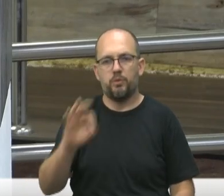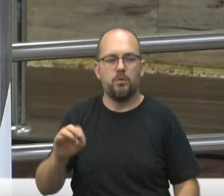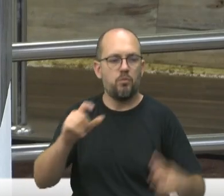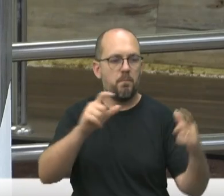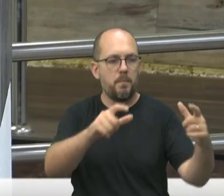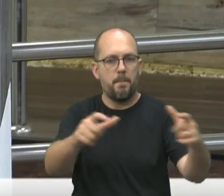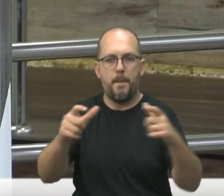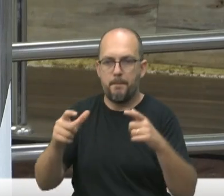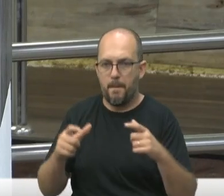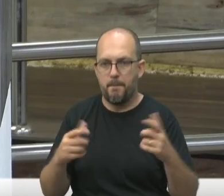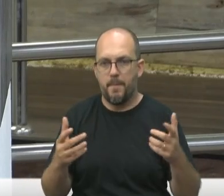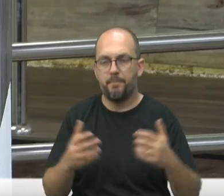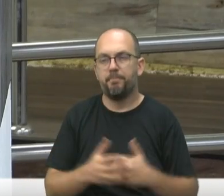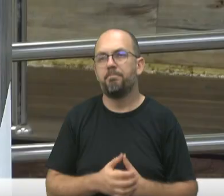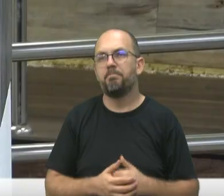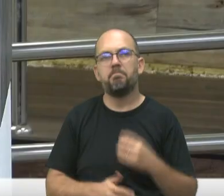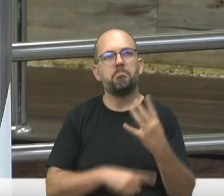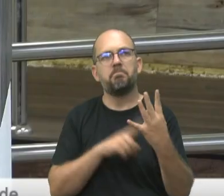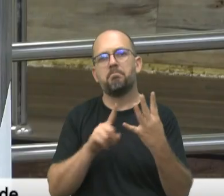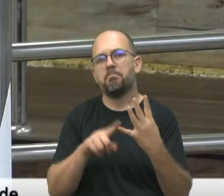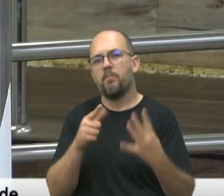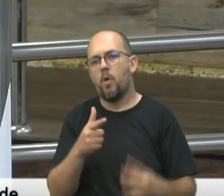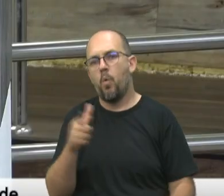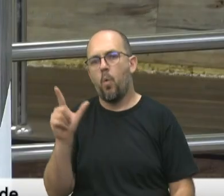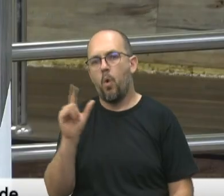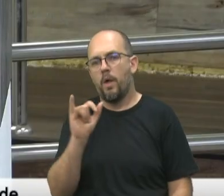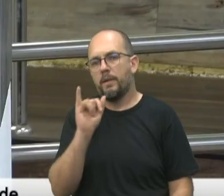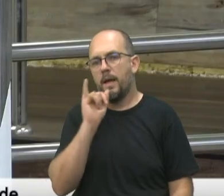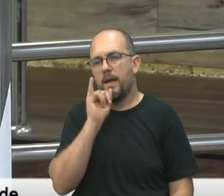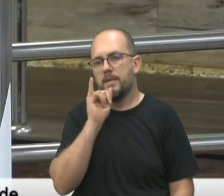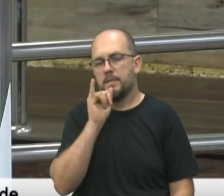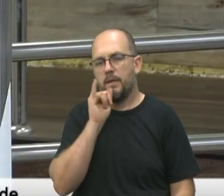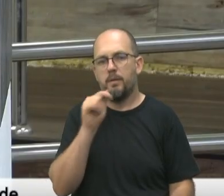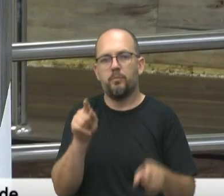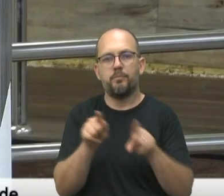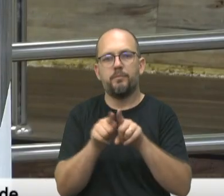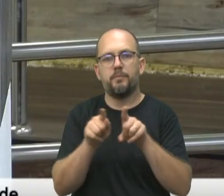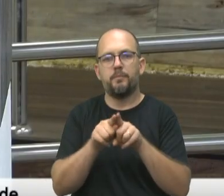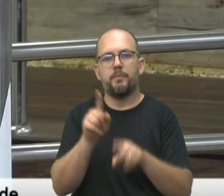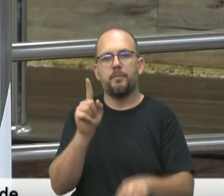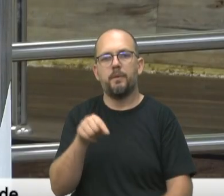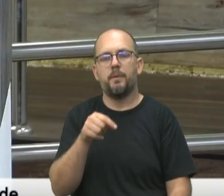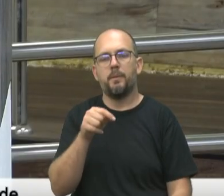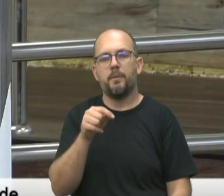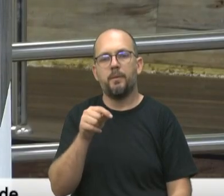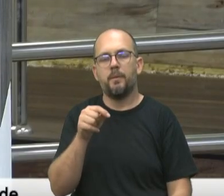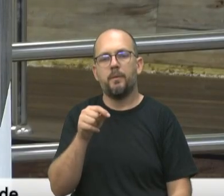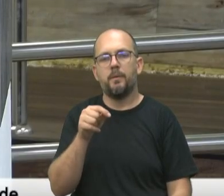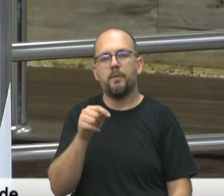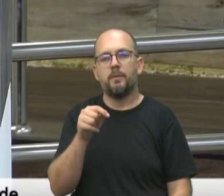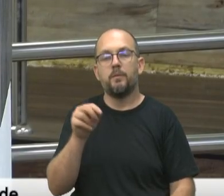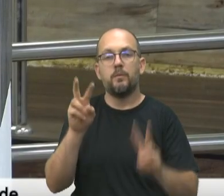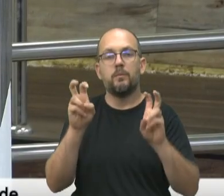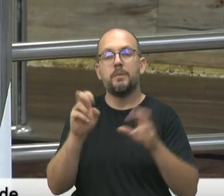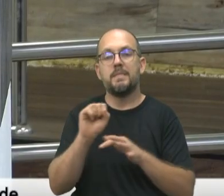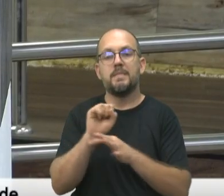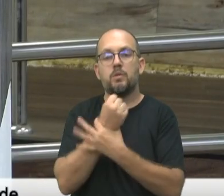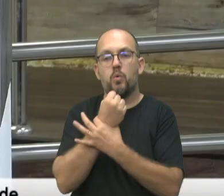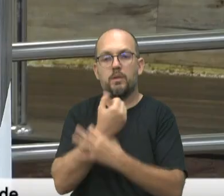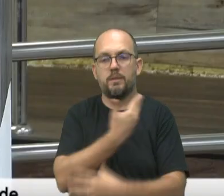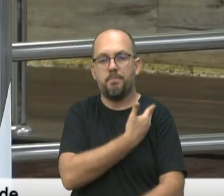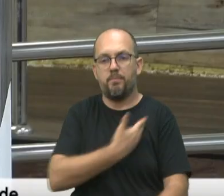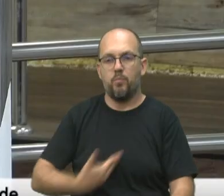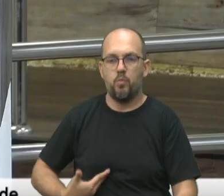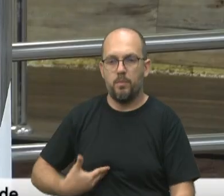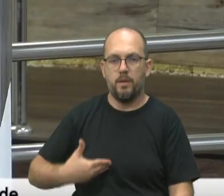públicos. Uma outra situação também que a gente pode pontuar nesse sentido é sobre segurança pública, que eu acho